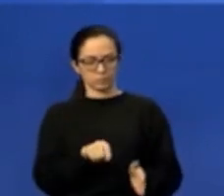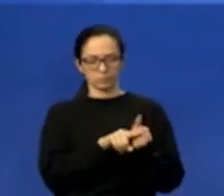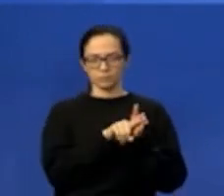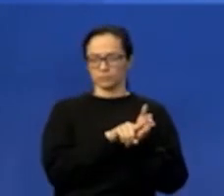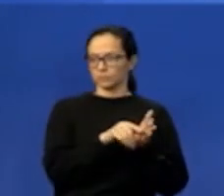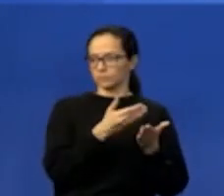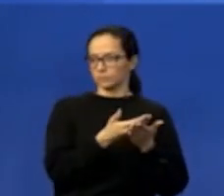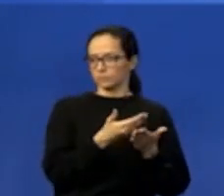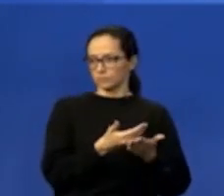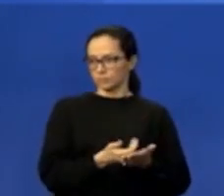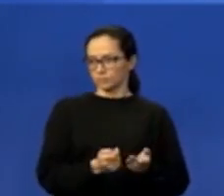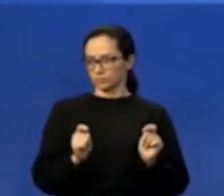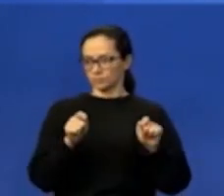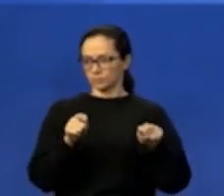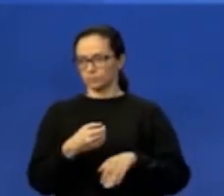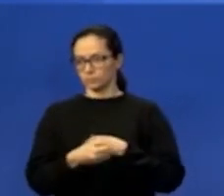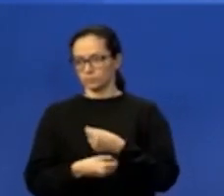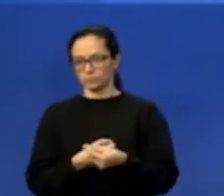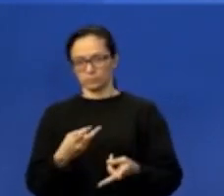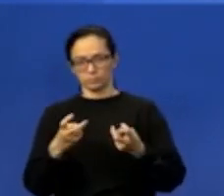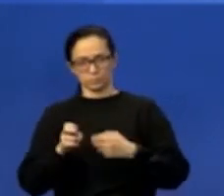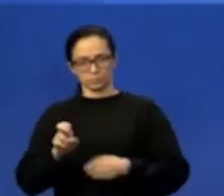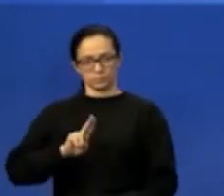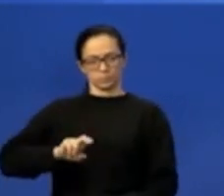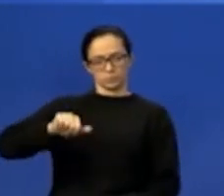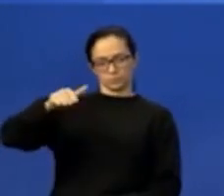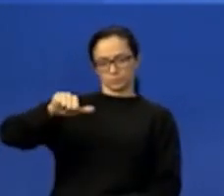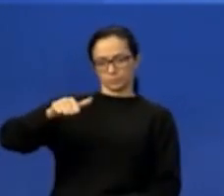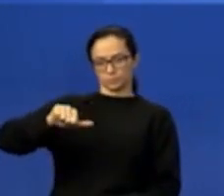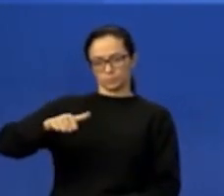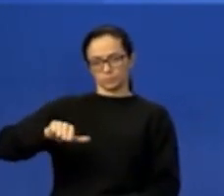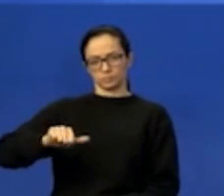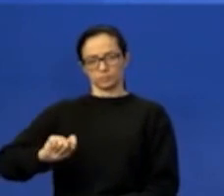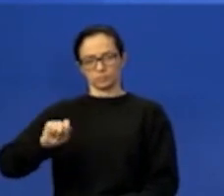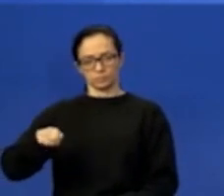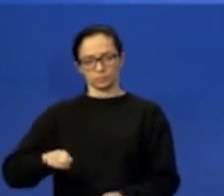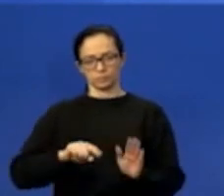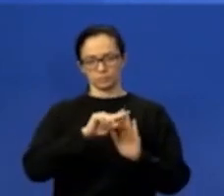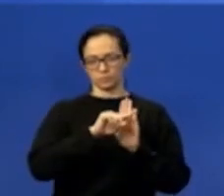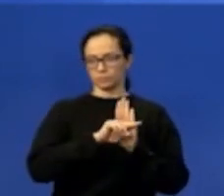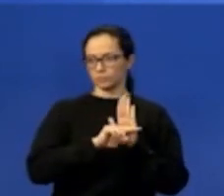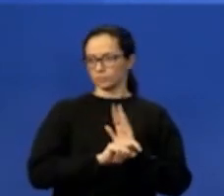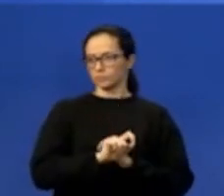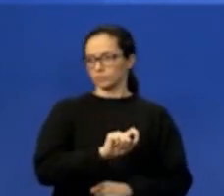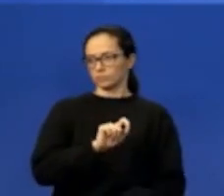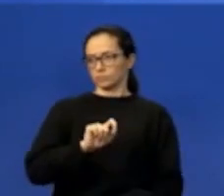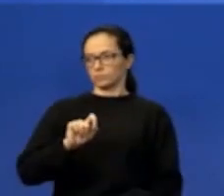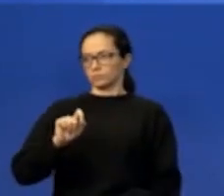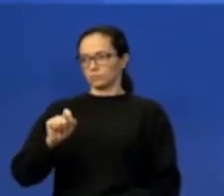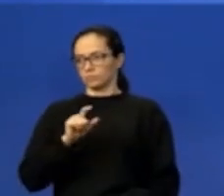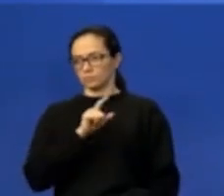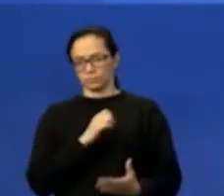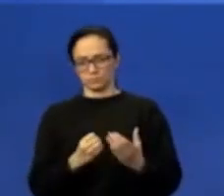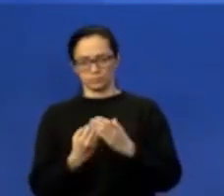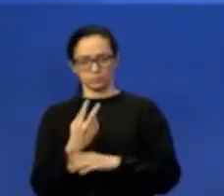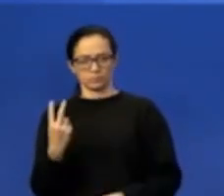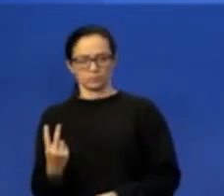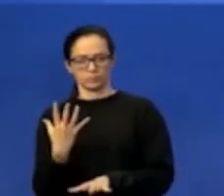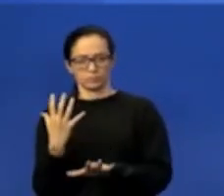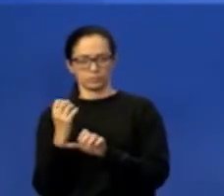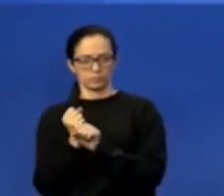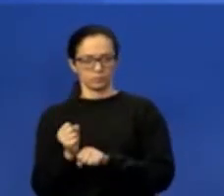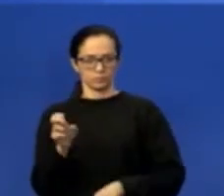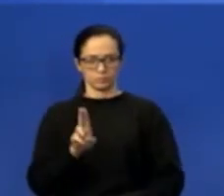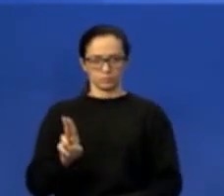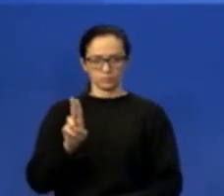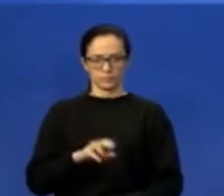eritrograma, o plaquetograma e o leucograma, avaliando principalmente os seus principais constituintes, né, e os seus valores de referência.